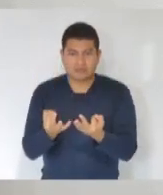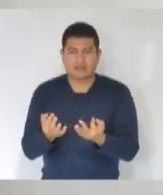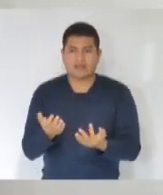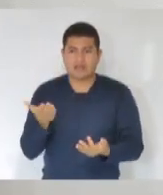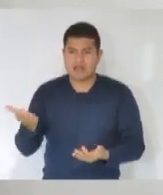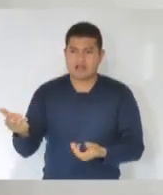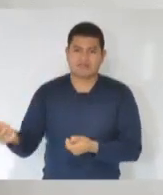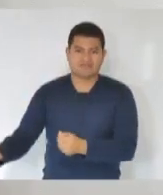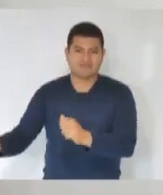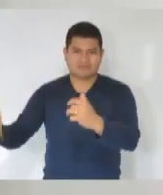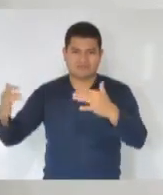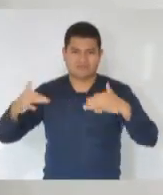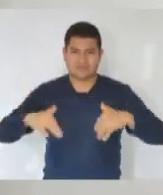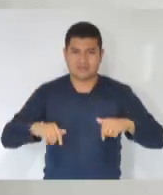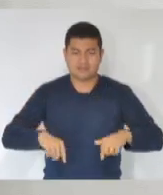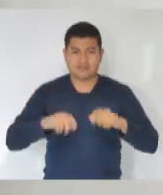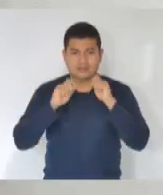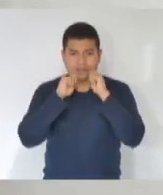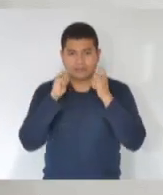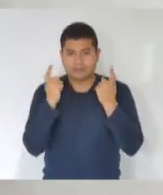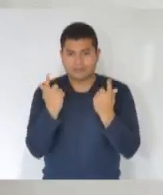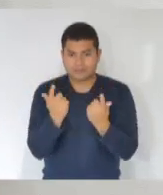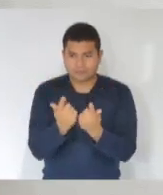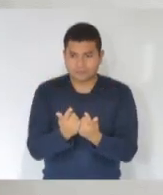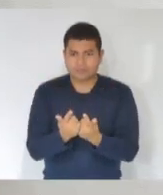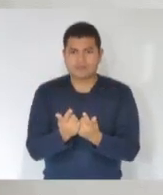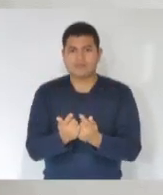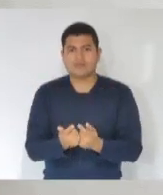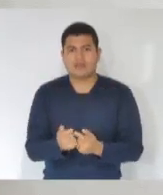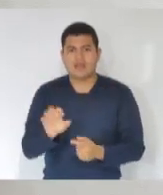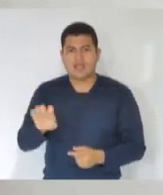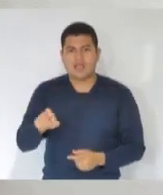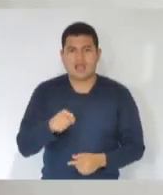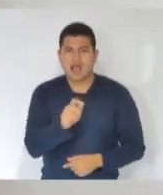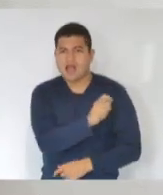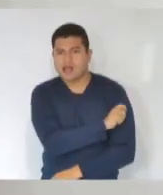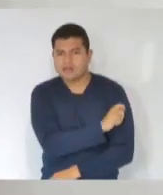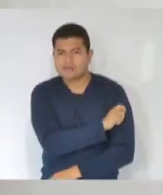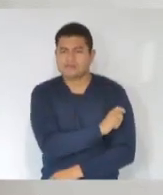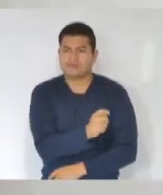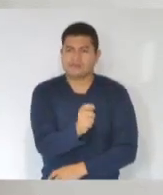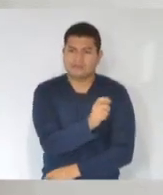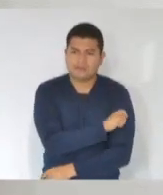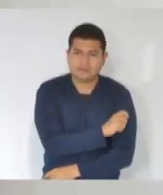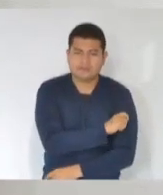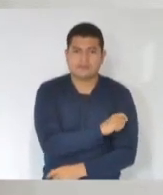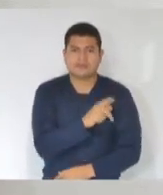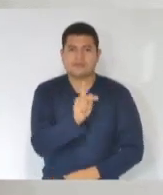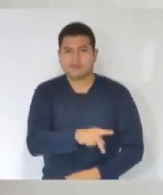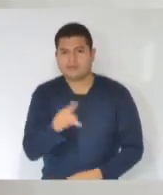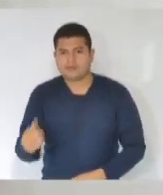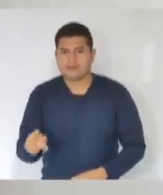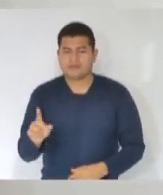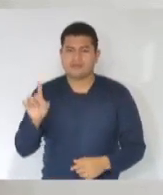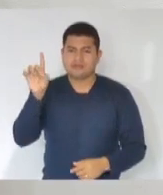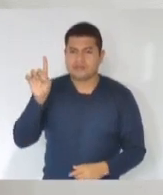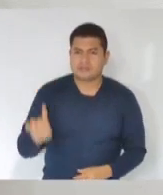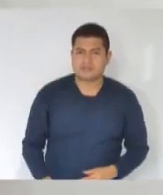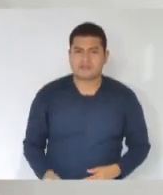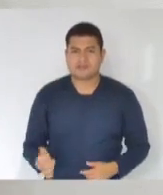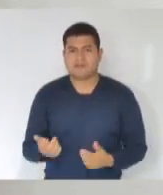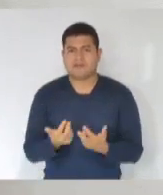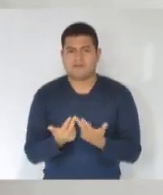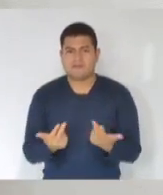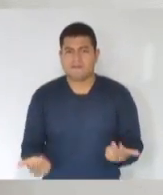Pedro II aqui, ex-alunos, alunos, professores, diretores, o professor Vitor